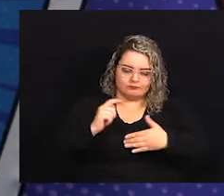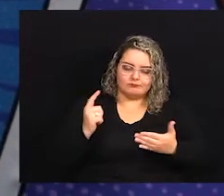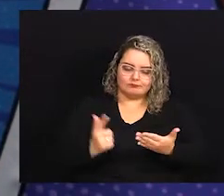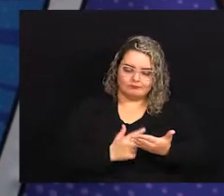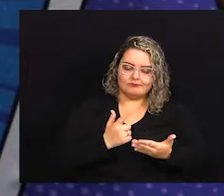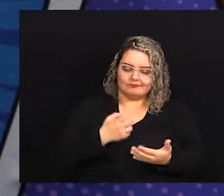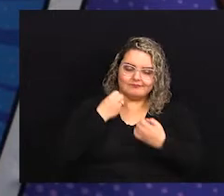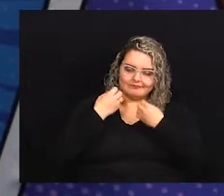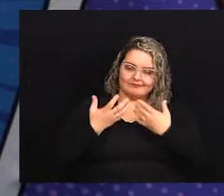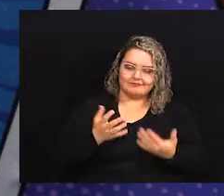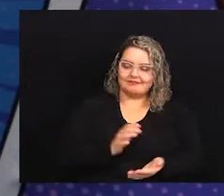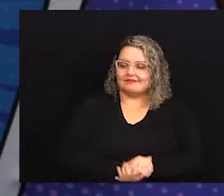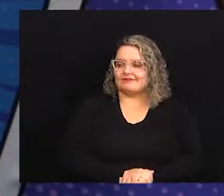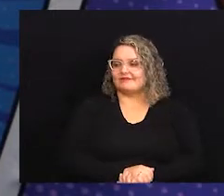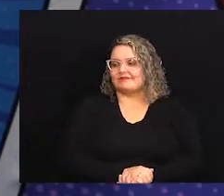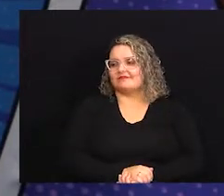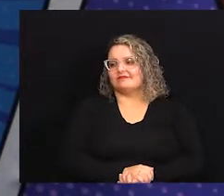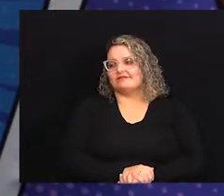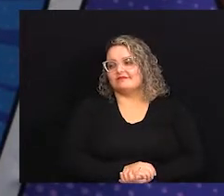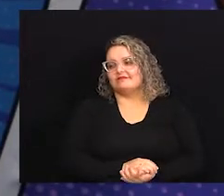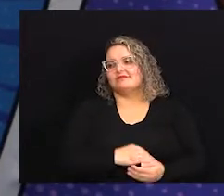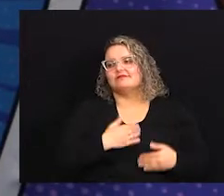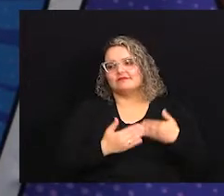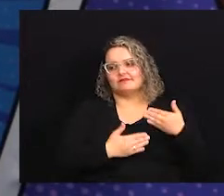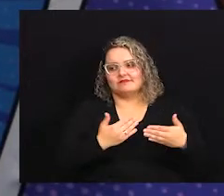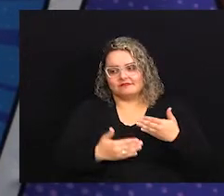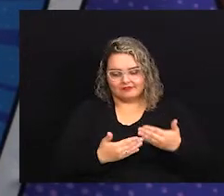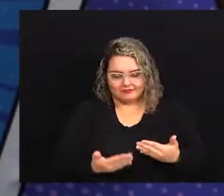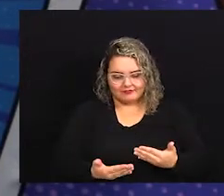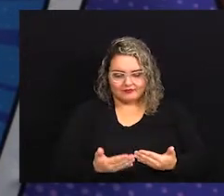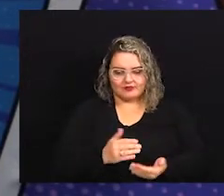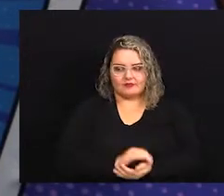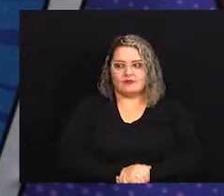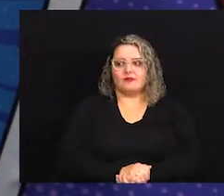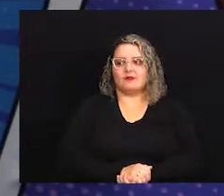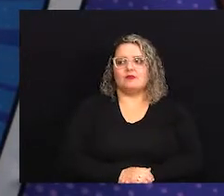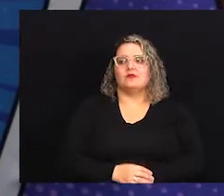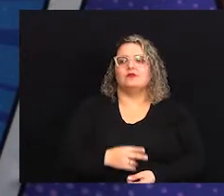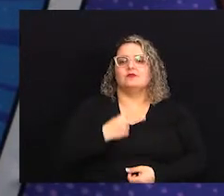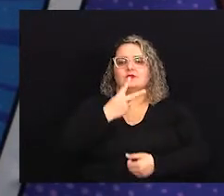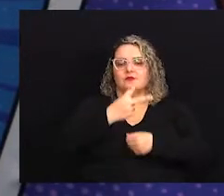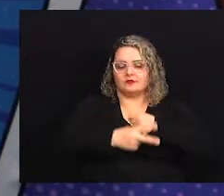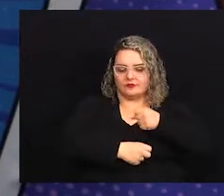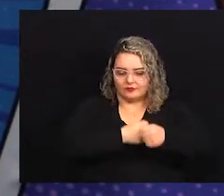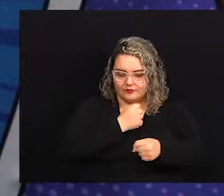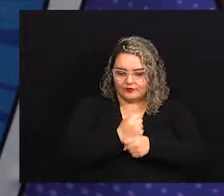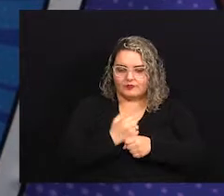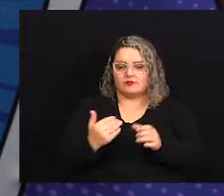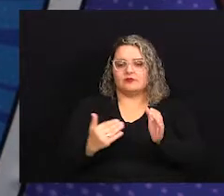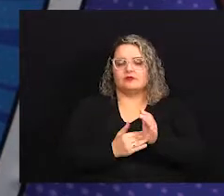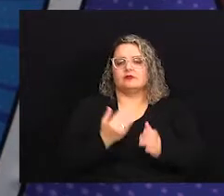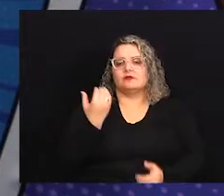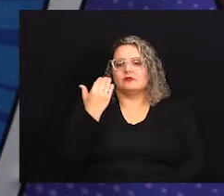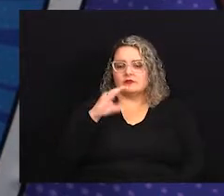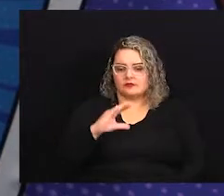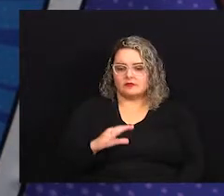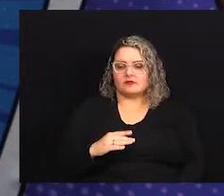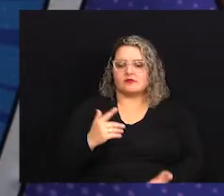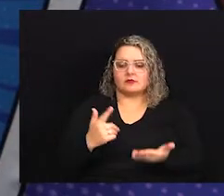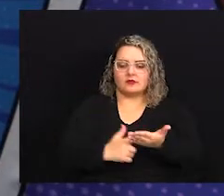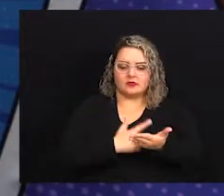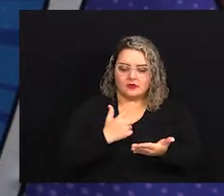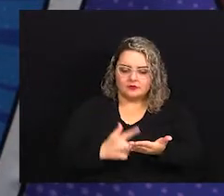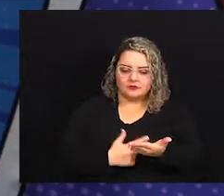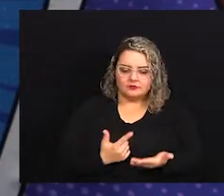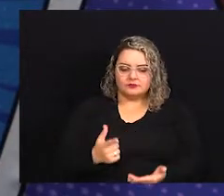bom livro. No decorrer da jornada, né, desses 2 anos até a publicação da sua